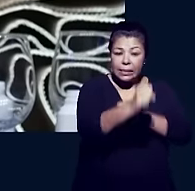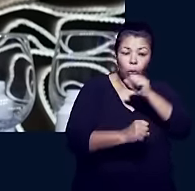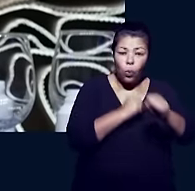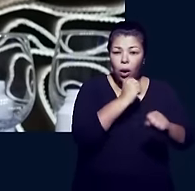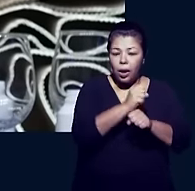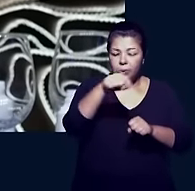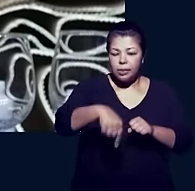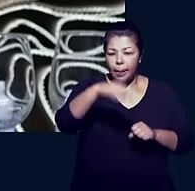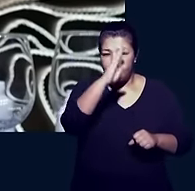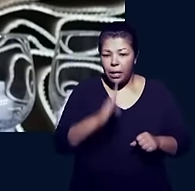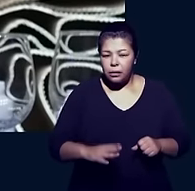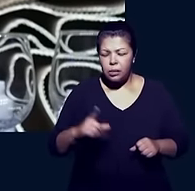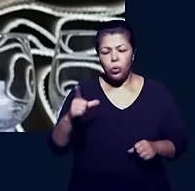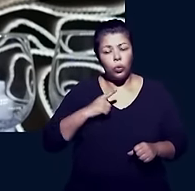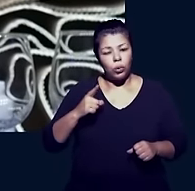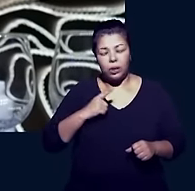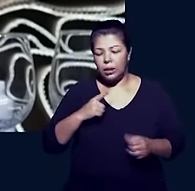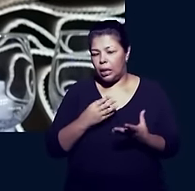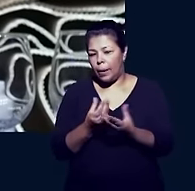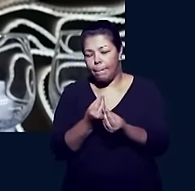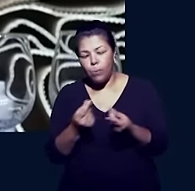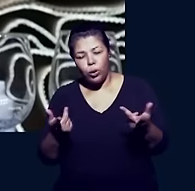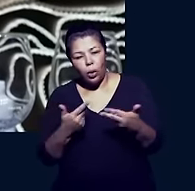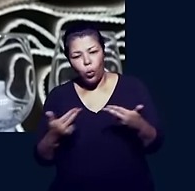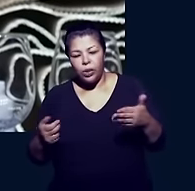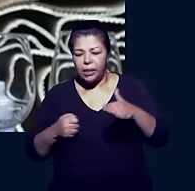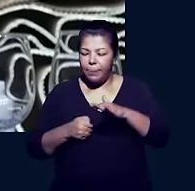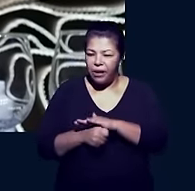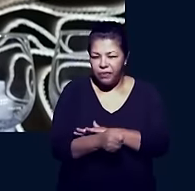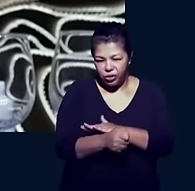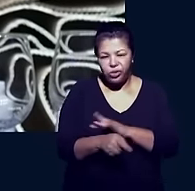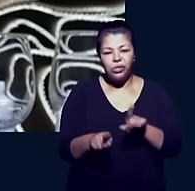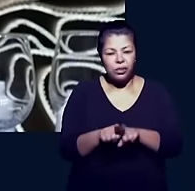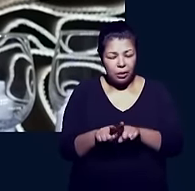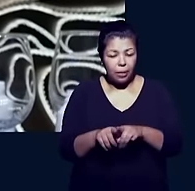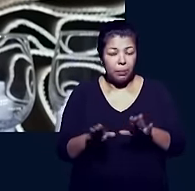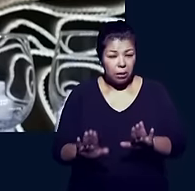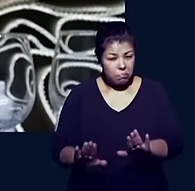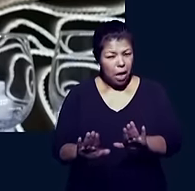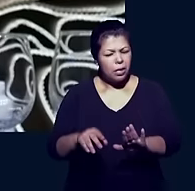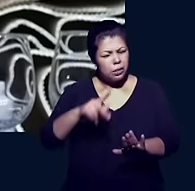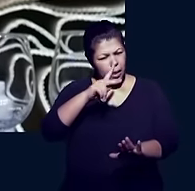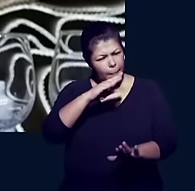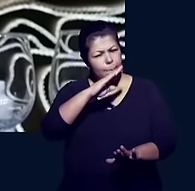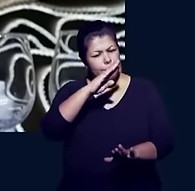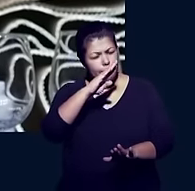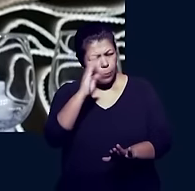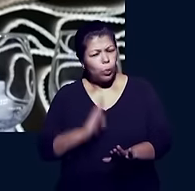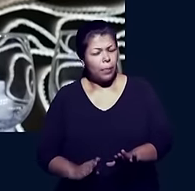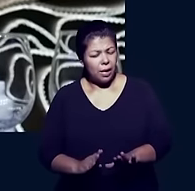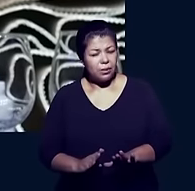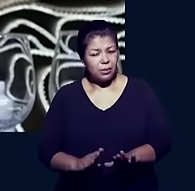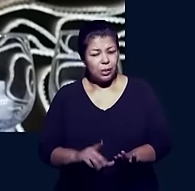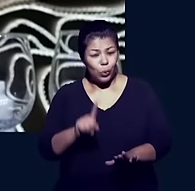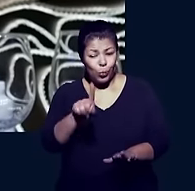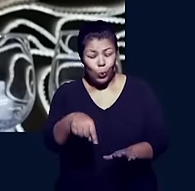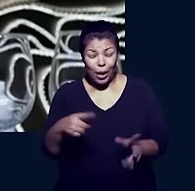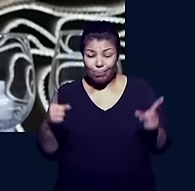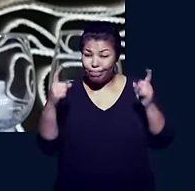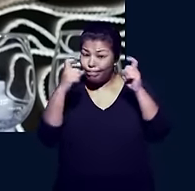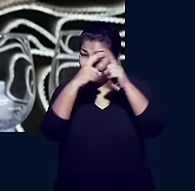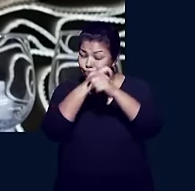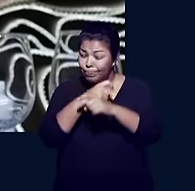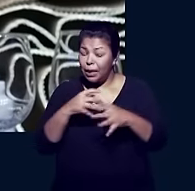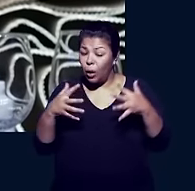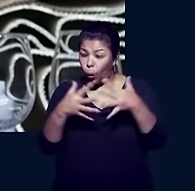ntnb para investir inflação mais 580 é bacana mas pro país é muito deletério porque isso significa que